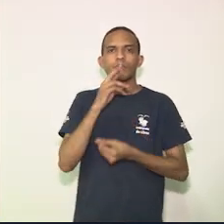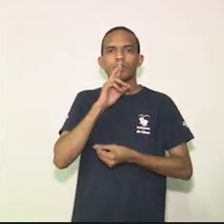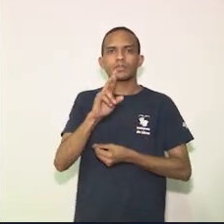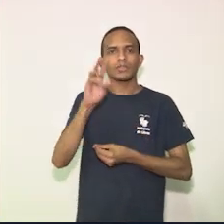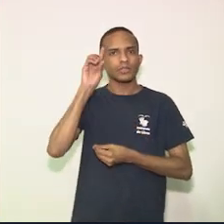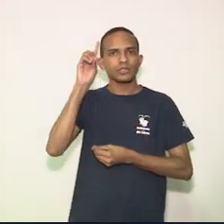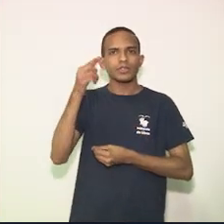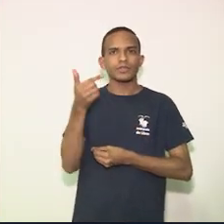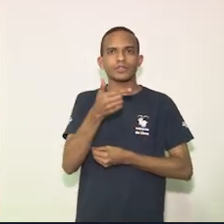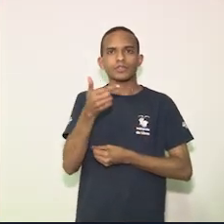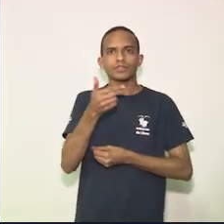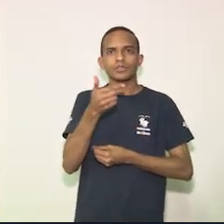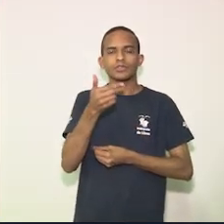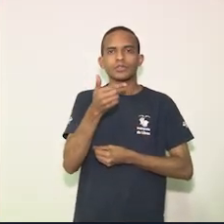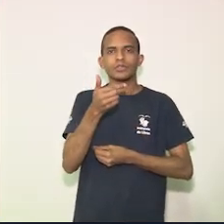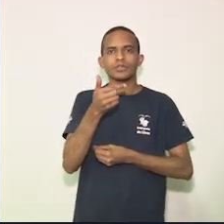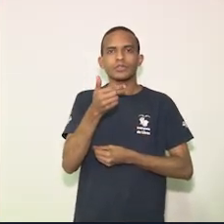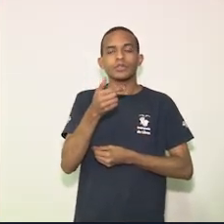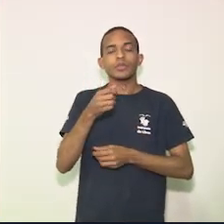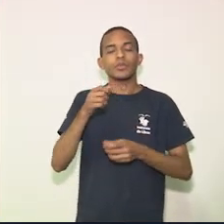dia